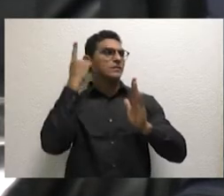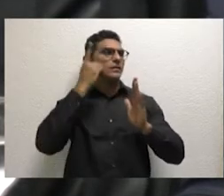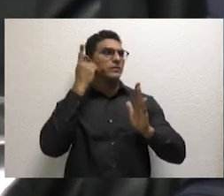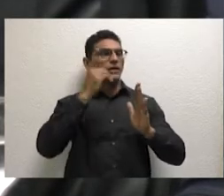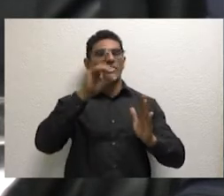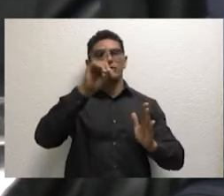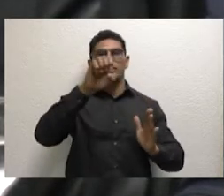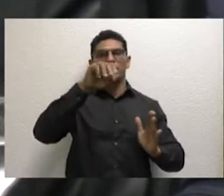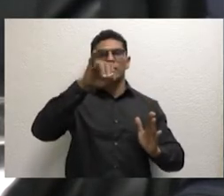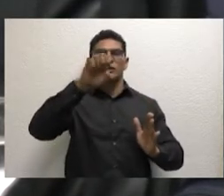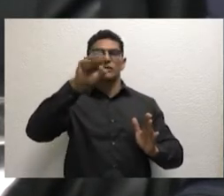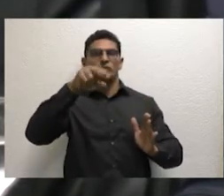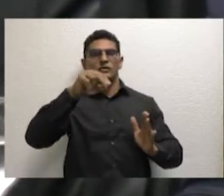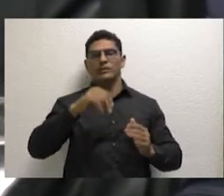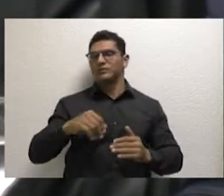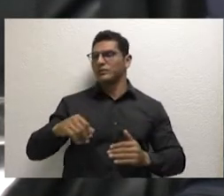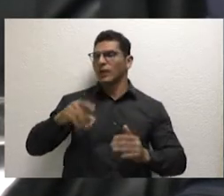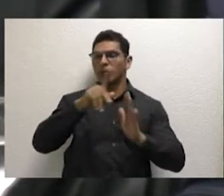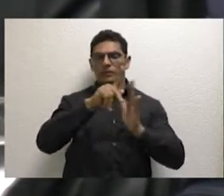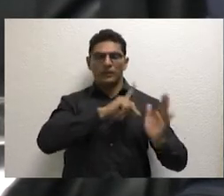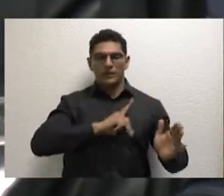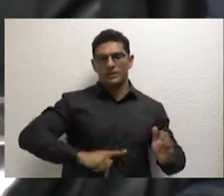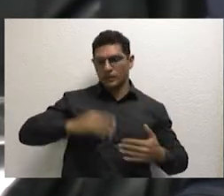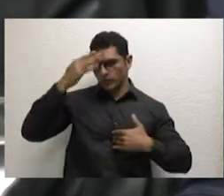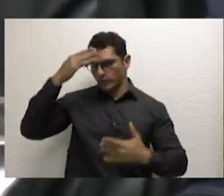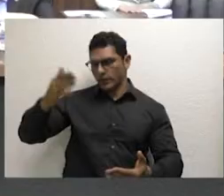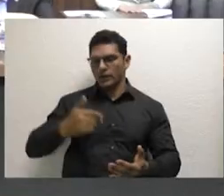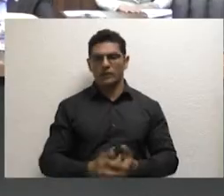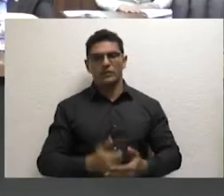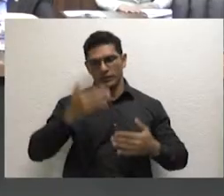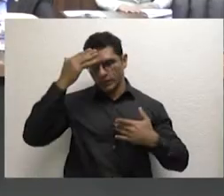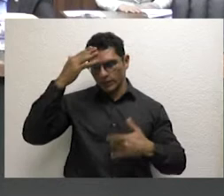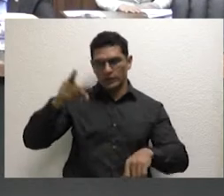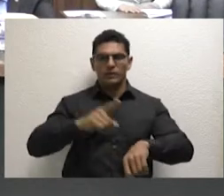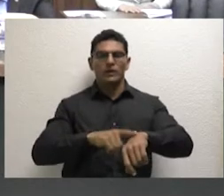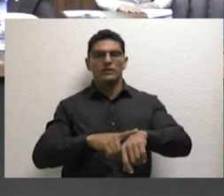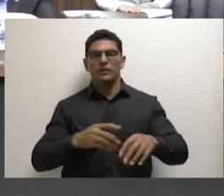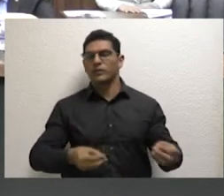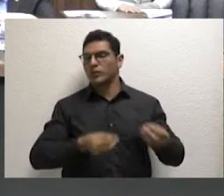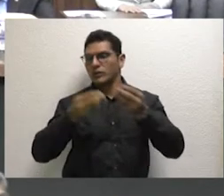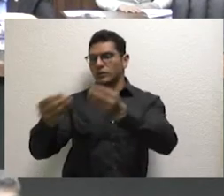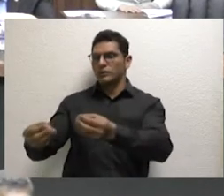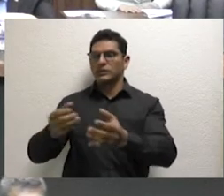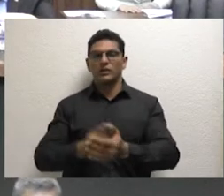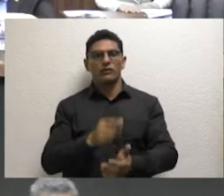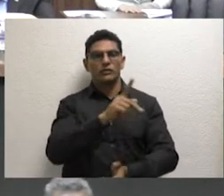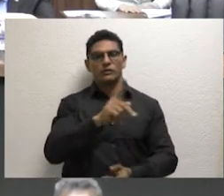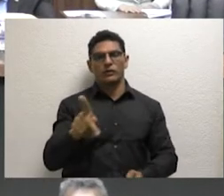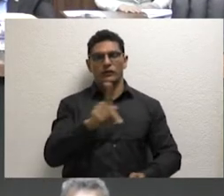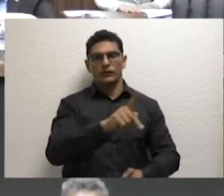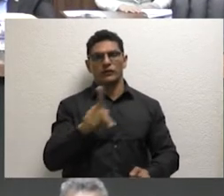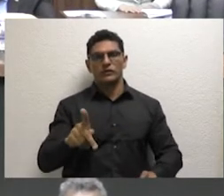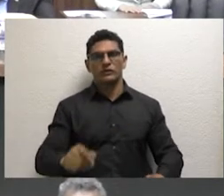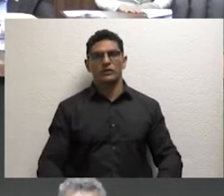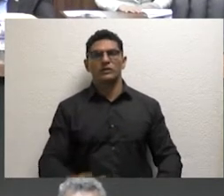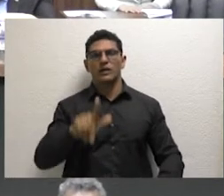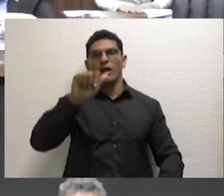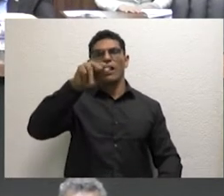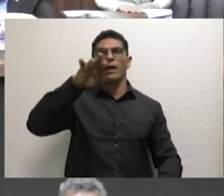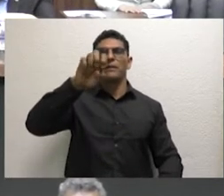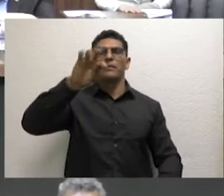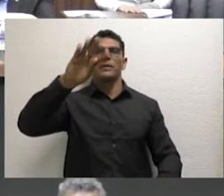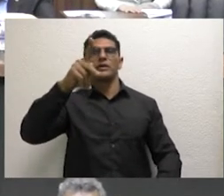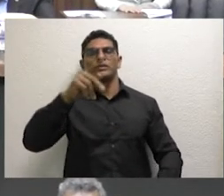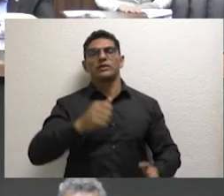senhor presidente obrigado agradecer pela sessão de tempo que o senhor deu aos professores ao Lambert que foi